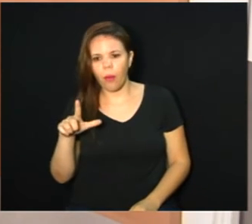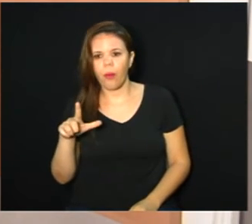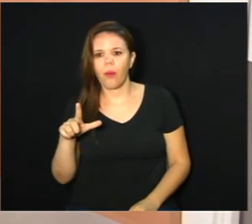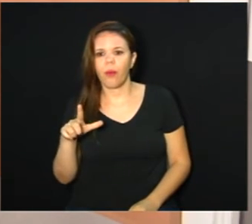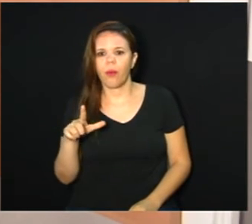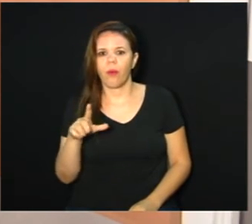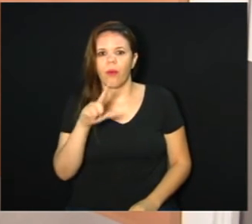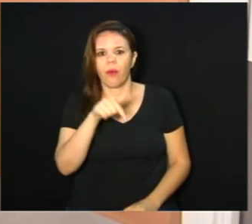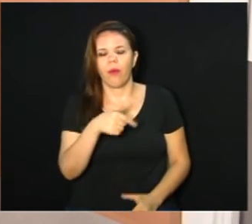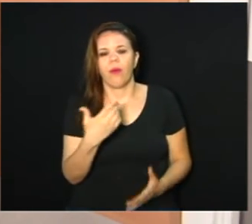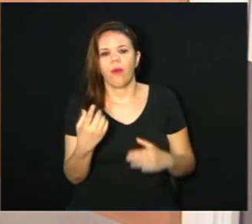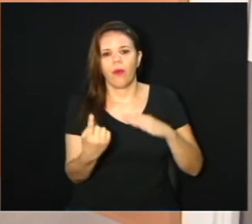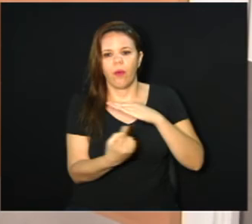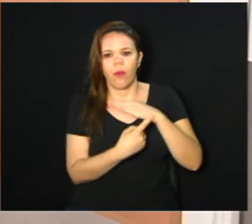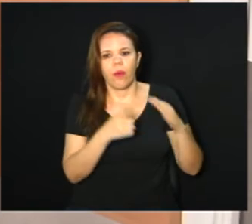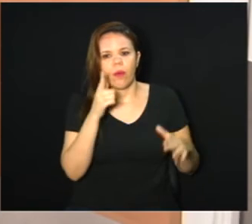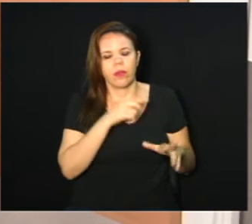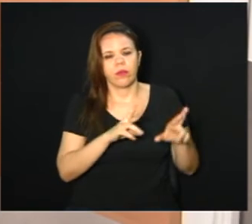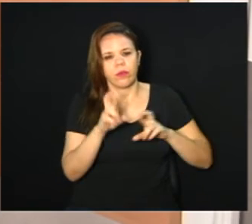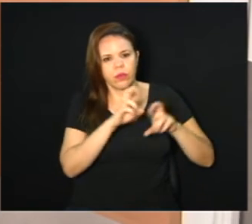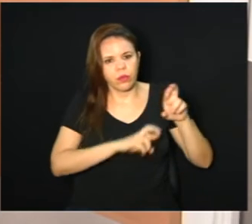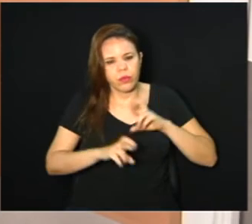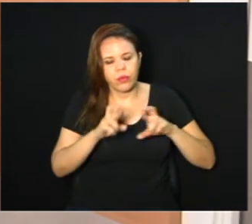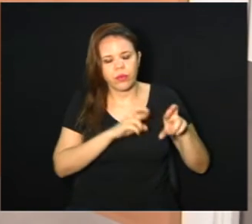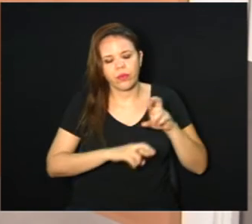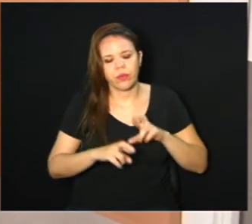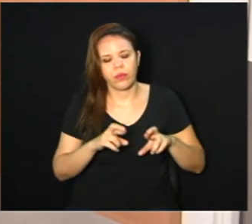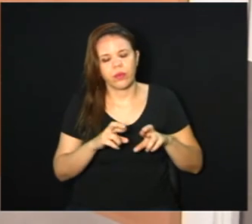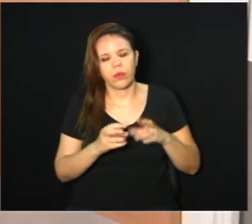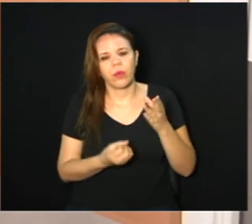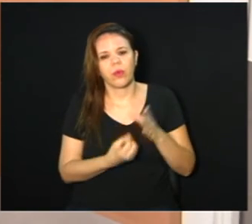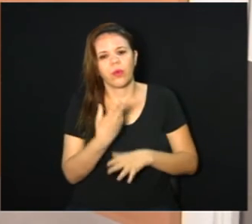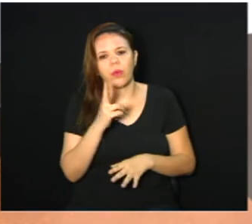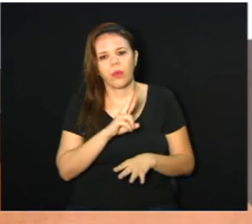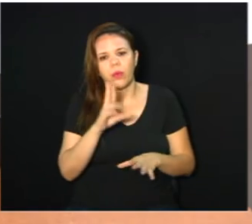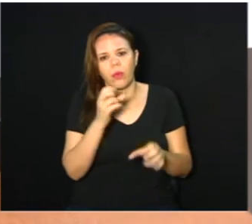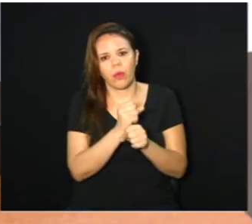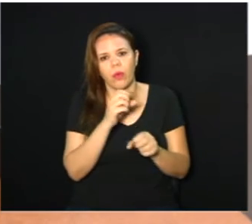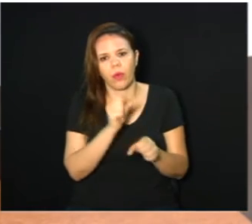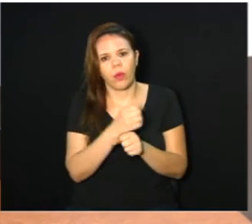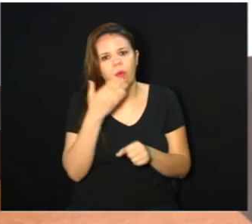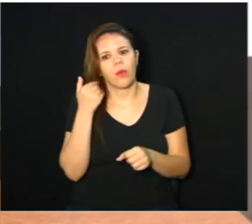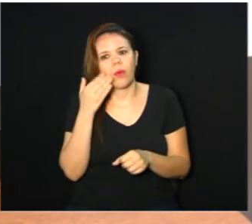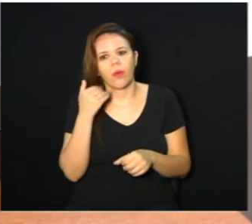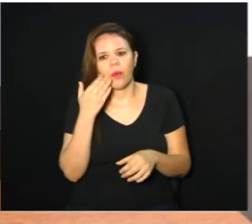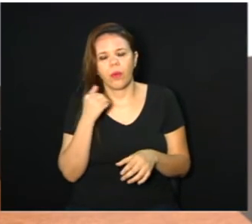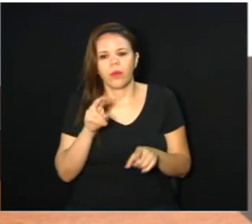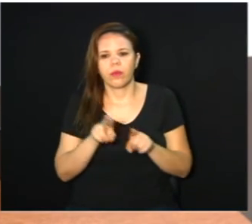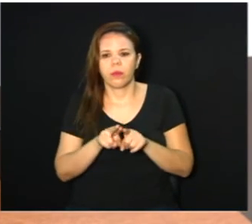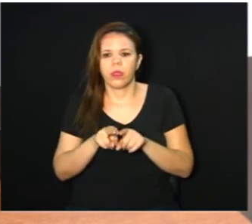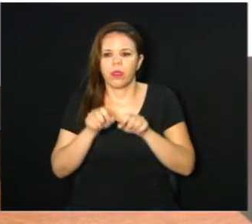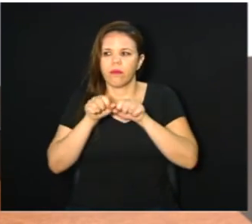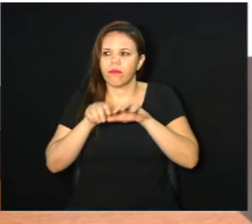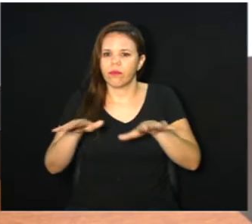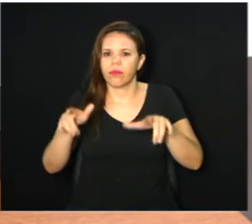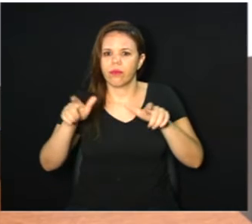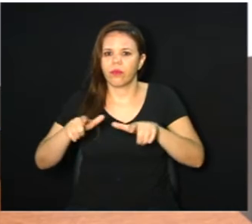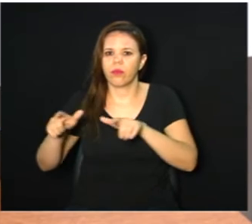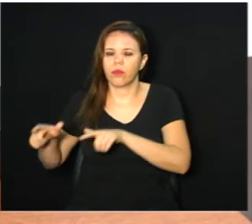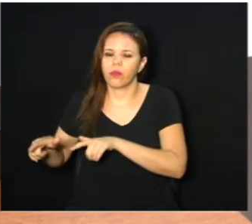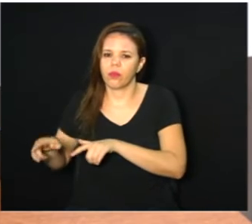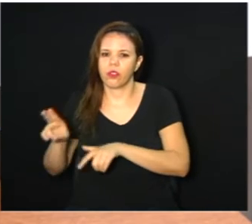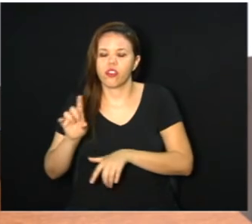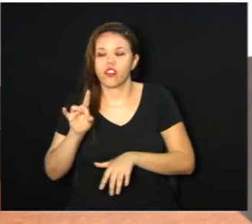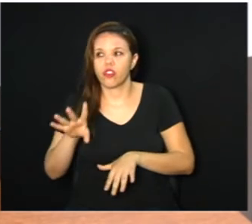convencional, ele consegue fazer a leitura do que é consumido pelo consumidor e do que é injetado na rede, mas apenas do que